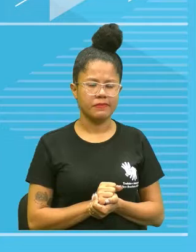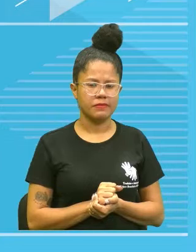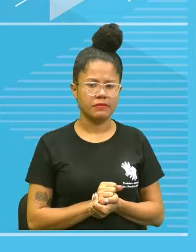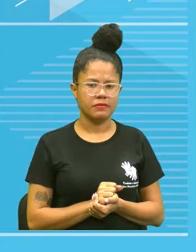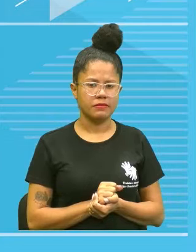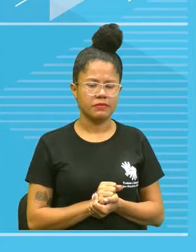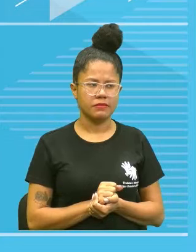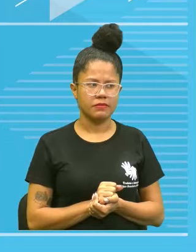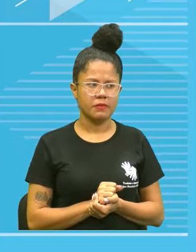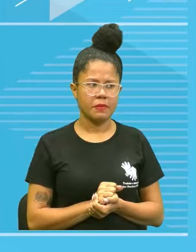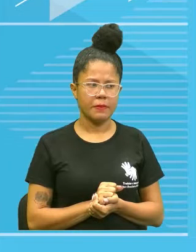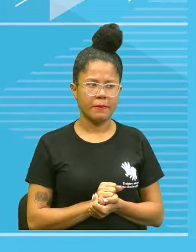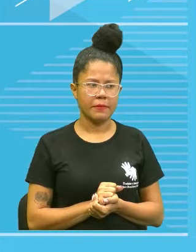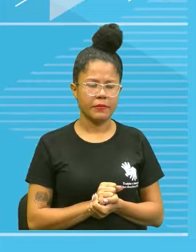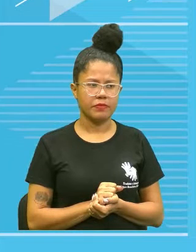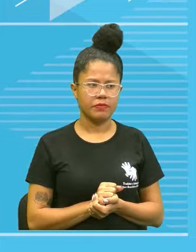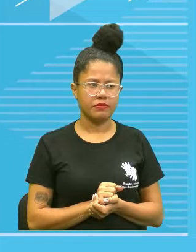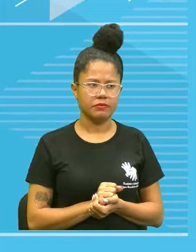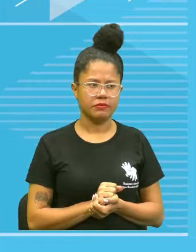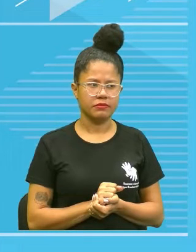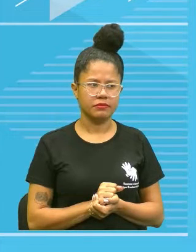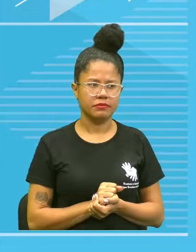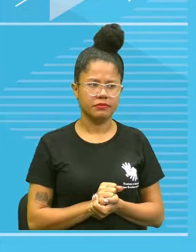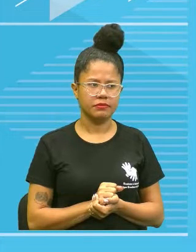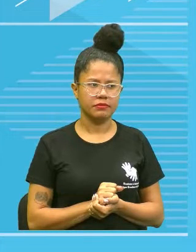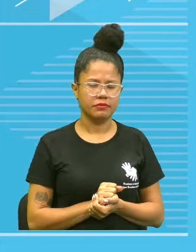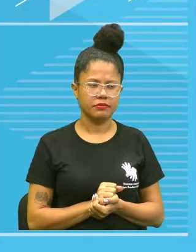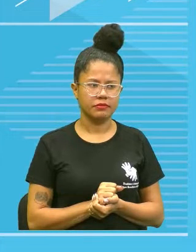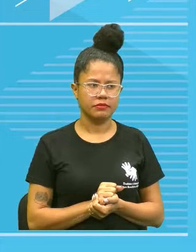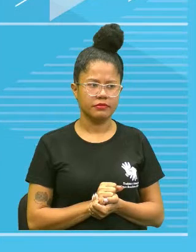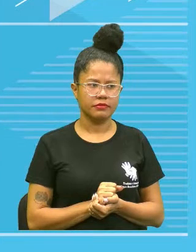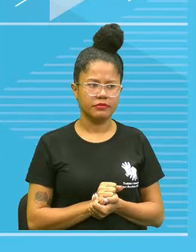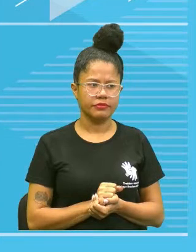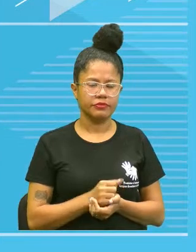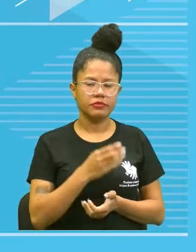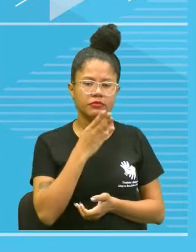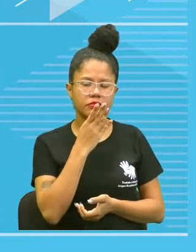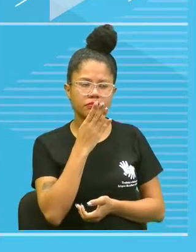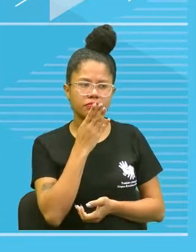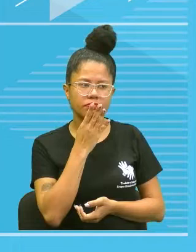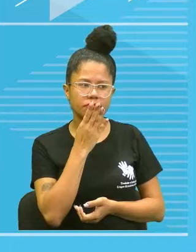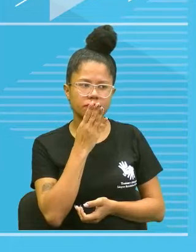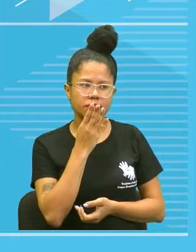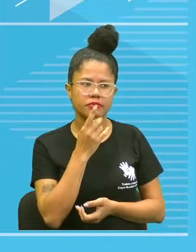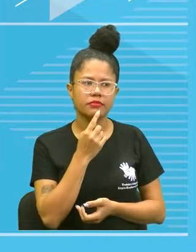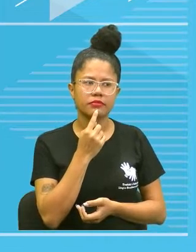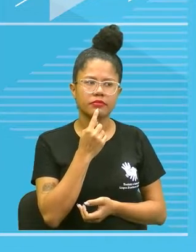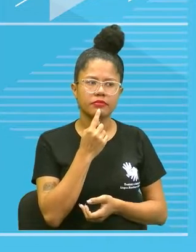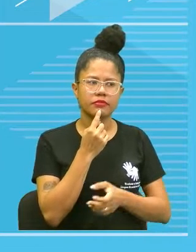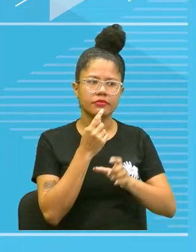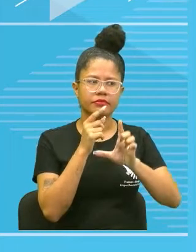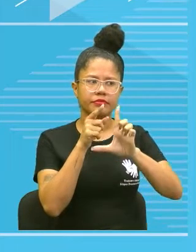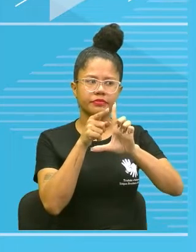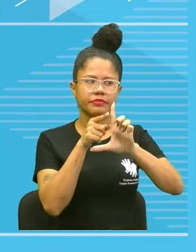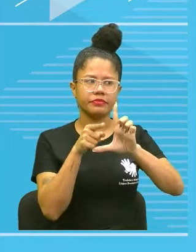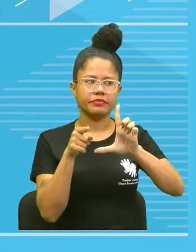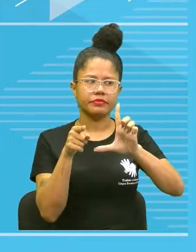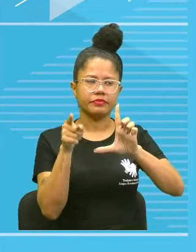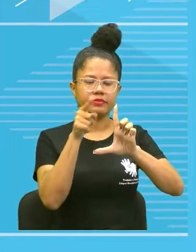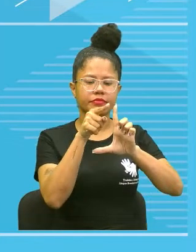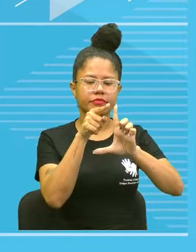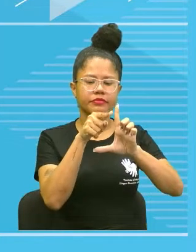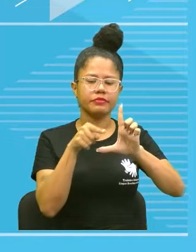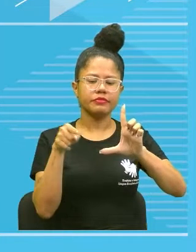o vermelhinho é o trabalho do ciclo. Bacana? Seria o trabalho do